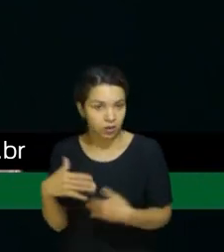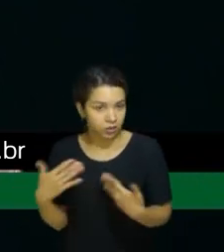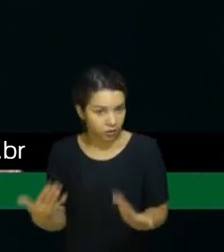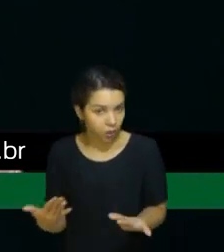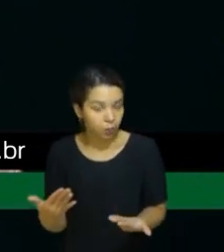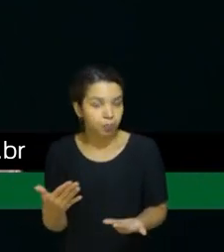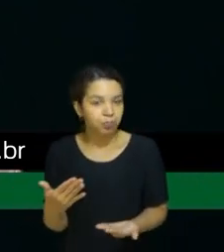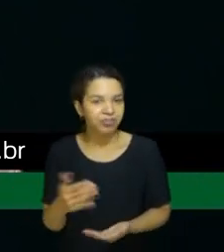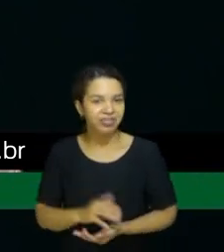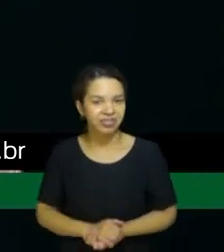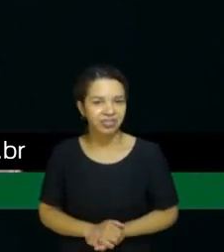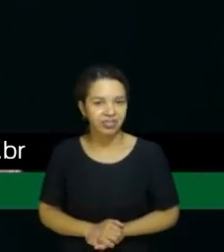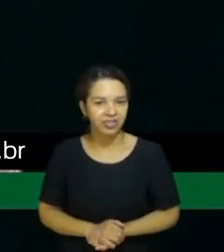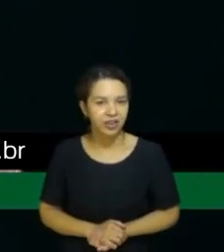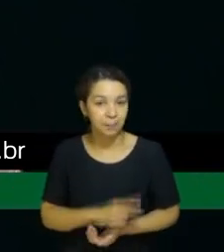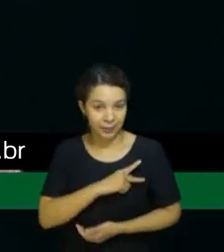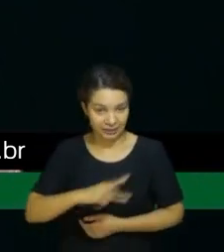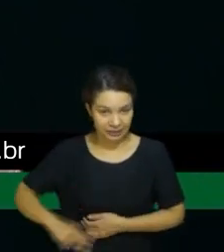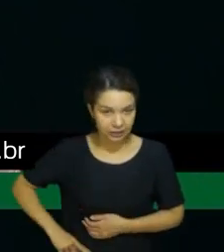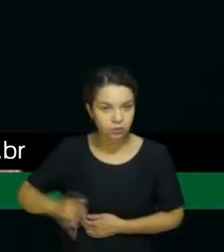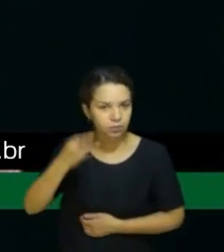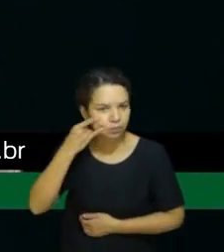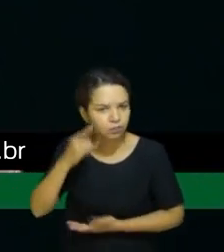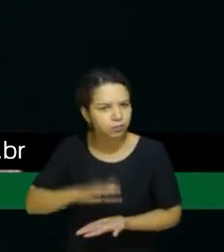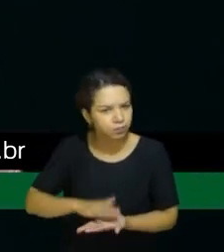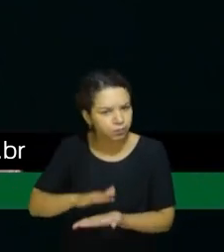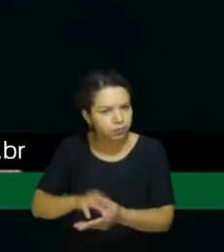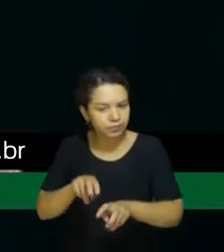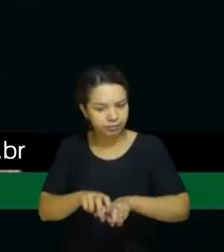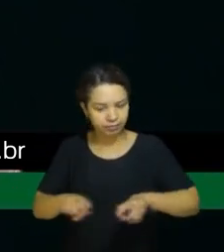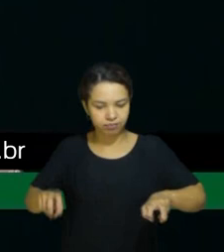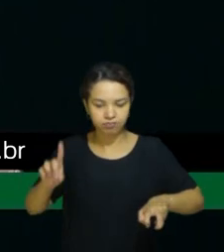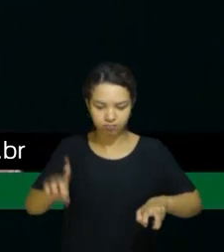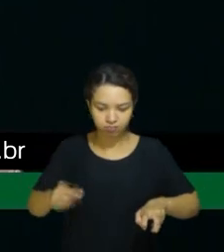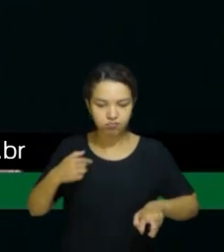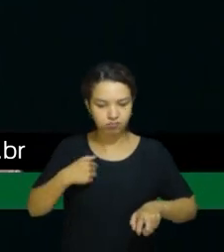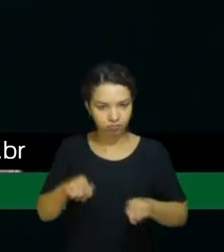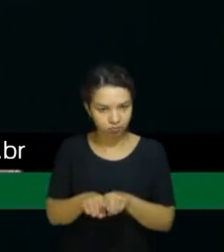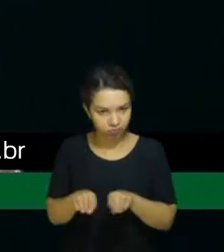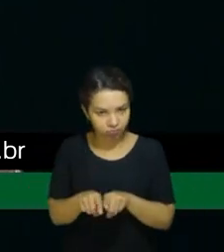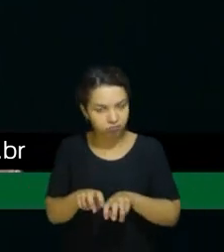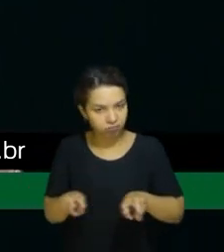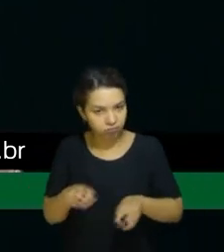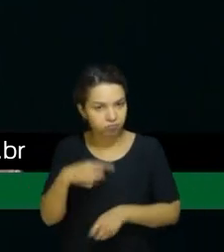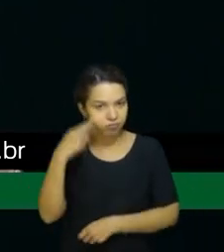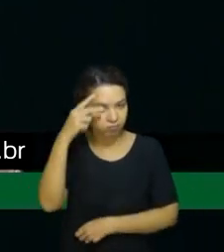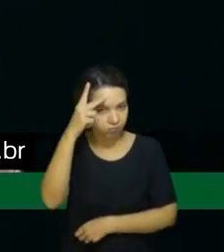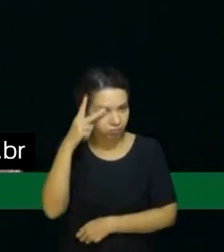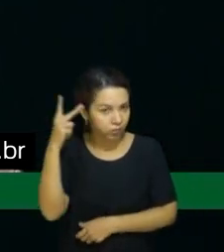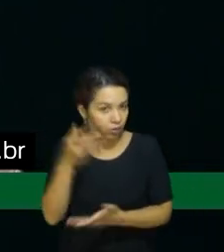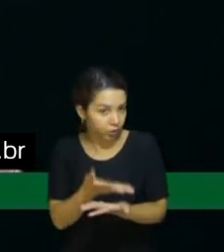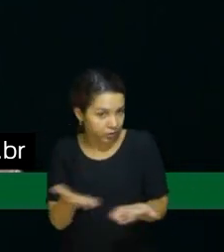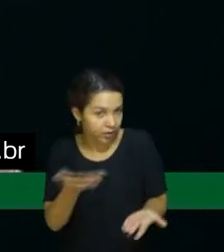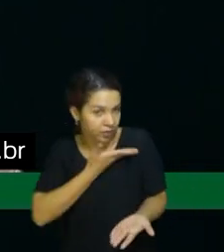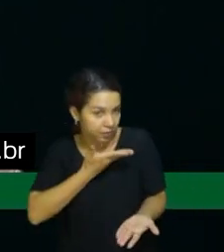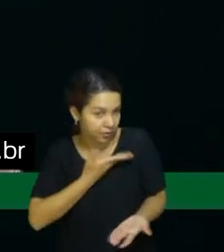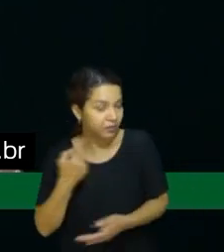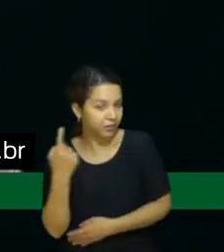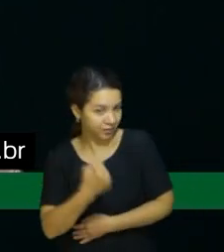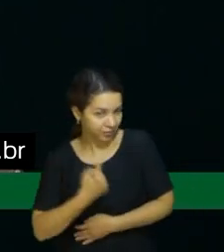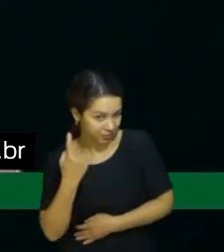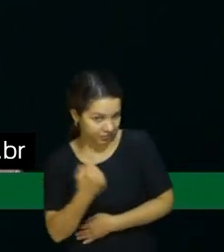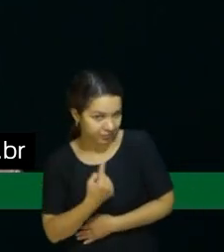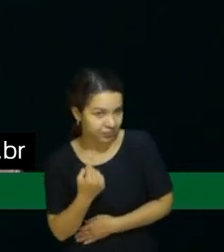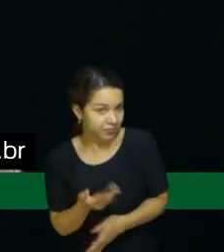Mauro Parabéns toda mesa diretora da qual também fao parte deputada Paulinha e a todos os nossos colegas deputados e deputadas